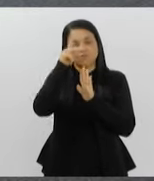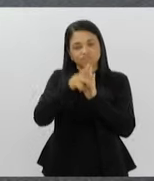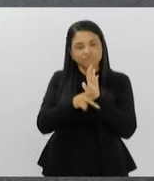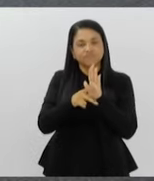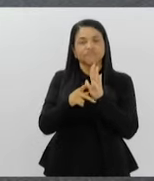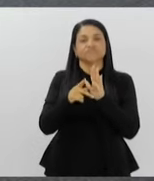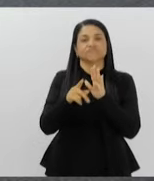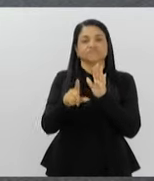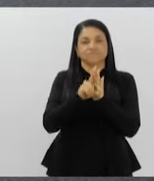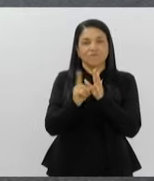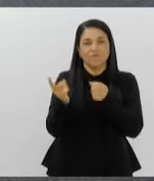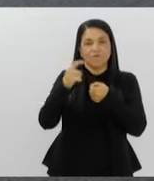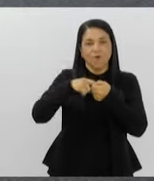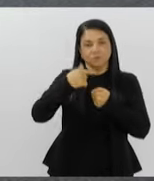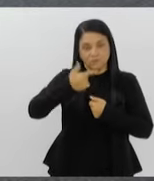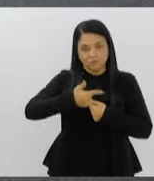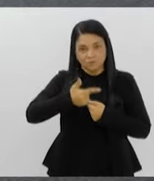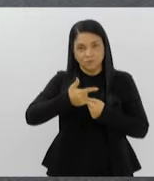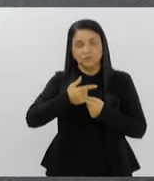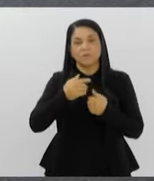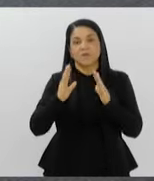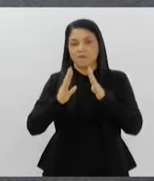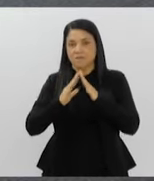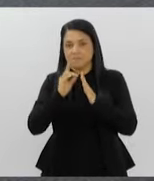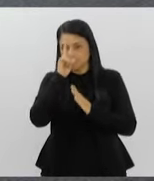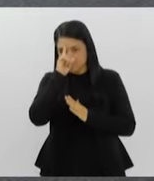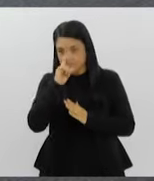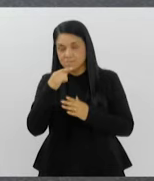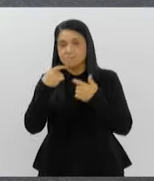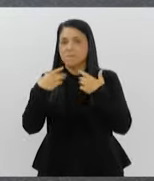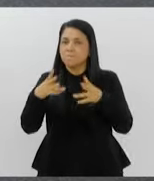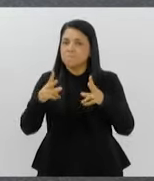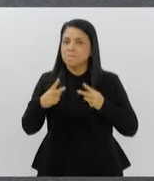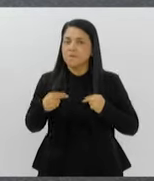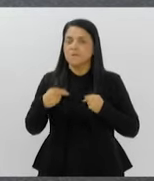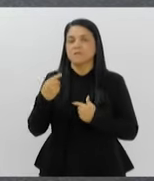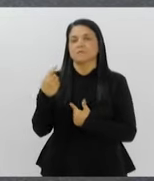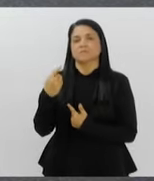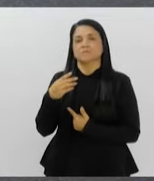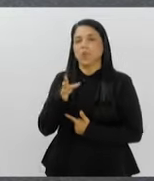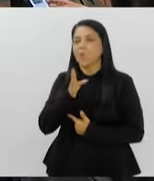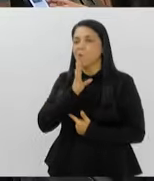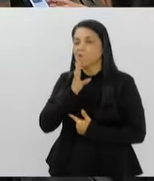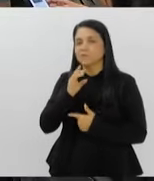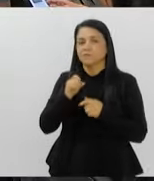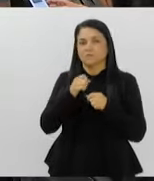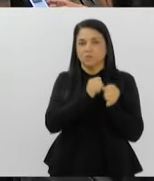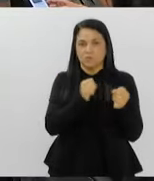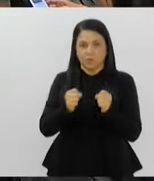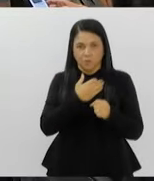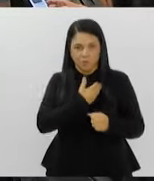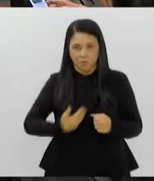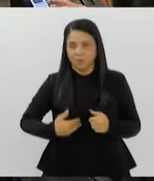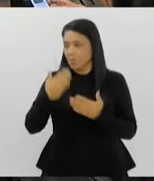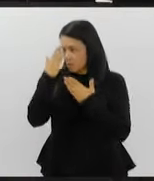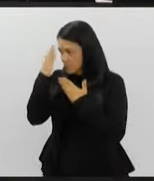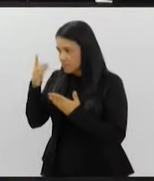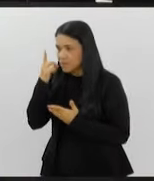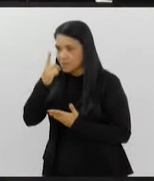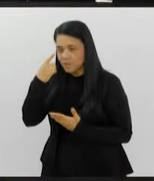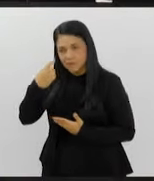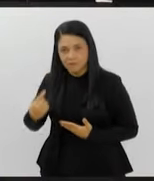porque a Casa Amarela de Resende merece esse reconhecimento do poder público. Obrigada. Obrigado, deputada Dani